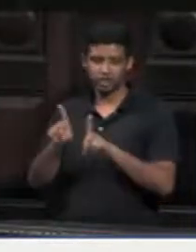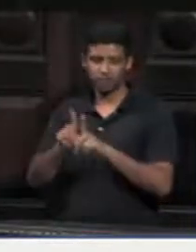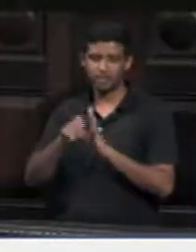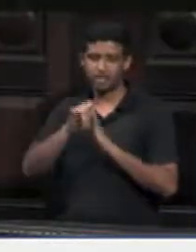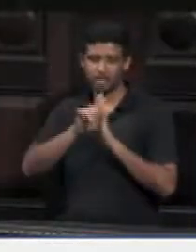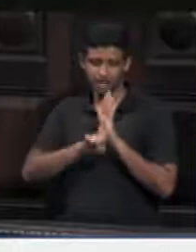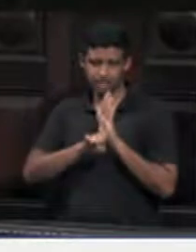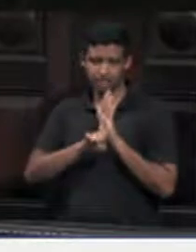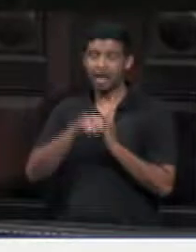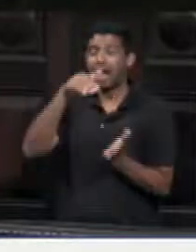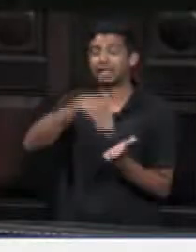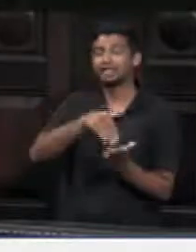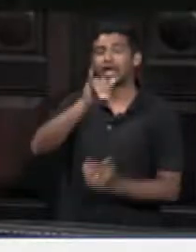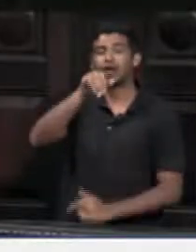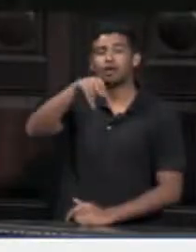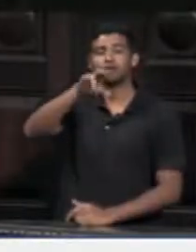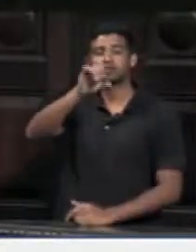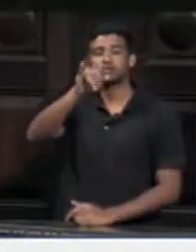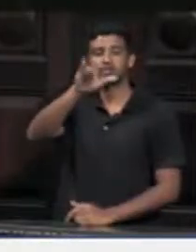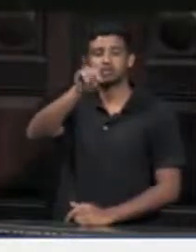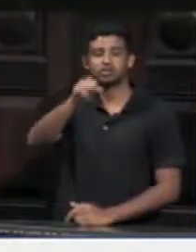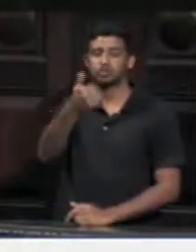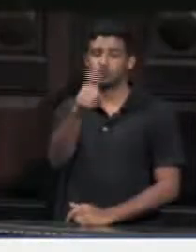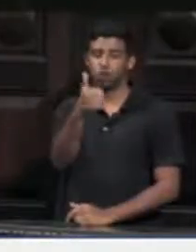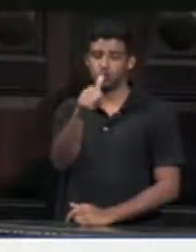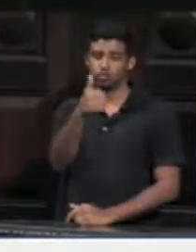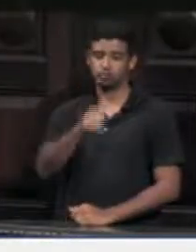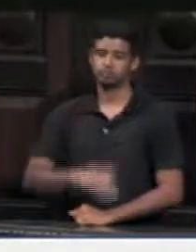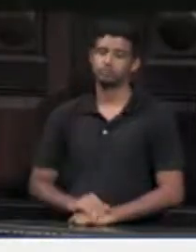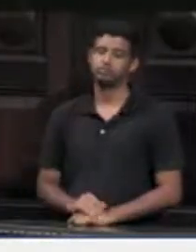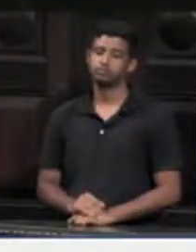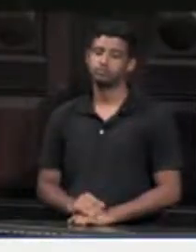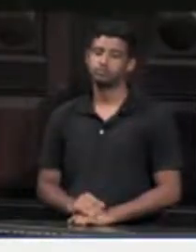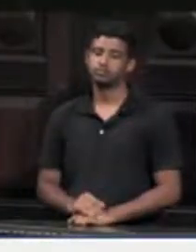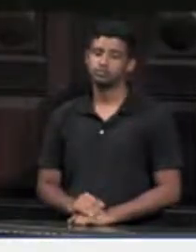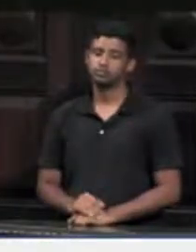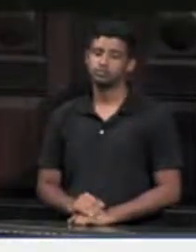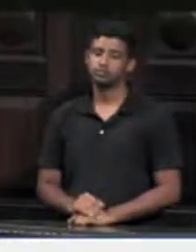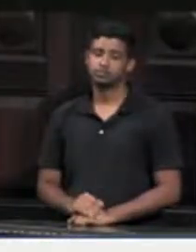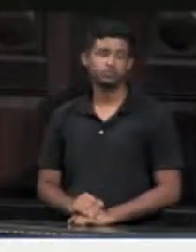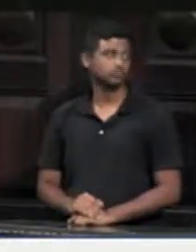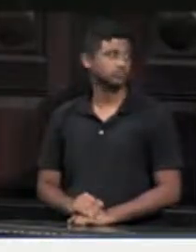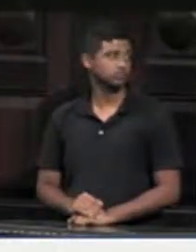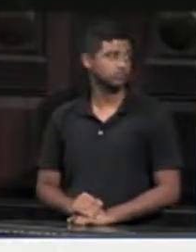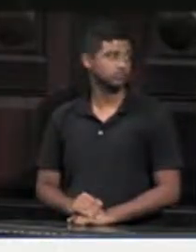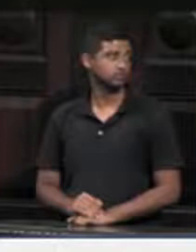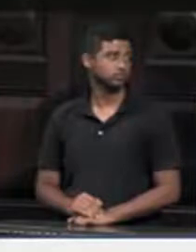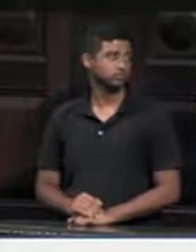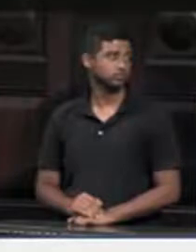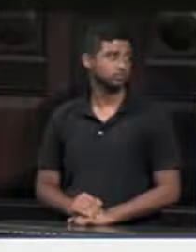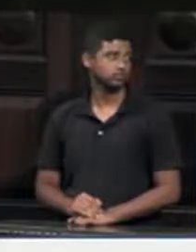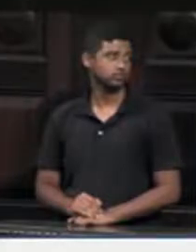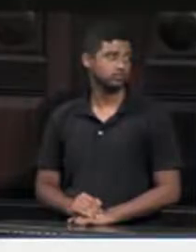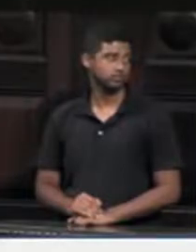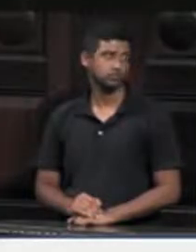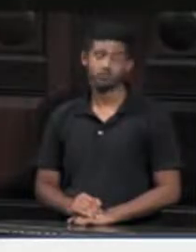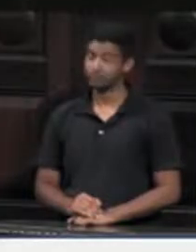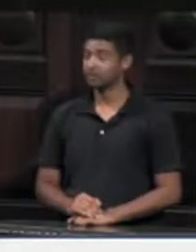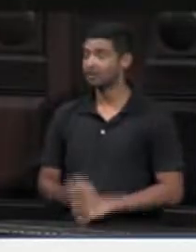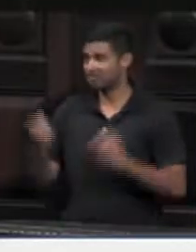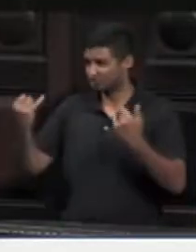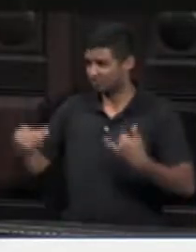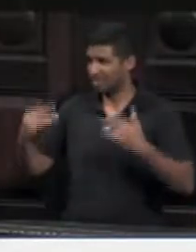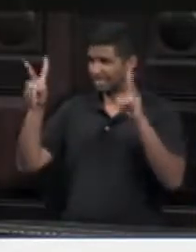inciso 11, não acatando os incisos 12, 13... Educação, saúde e soberania alimentar.